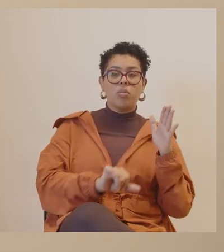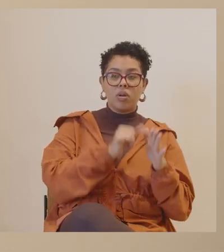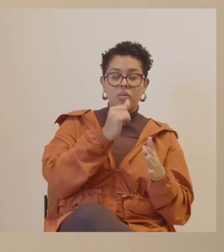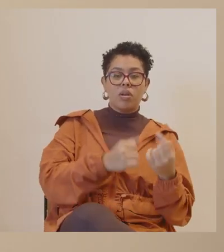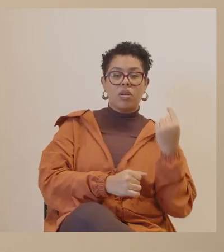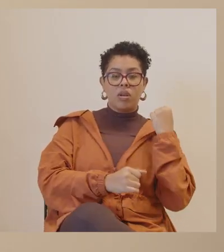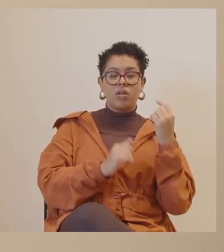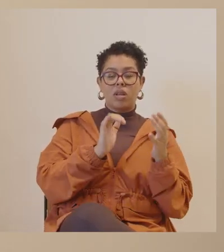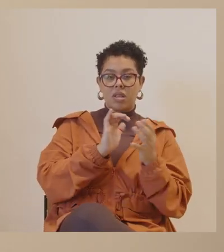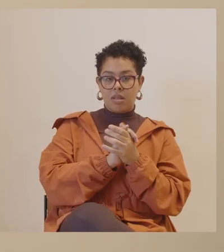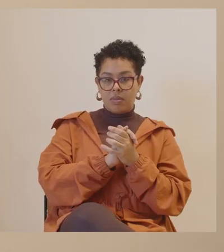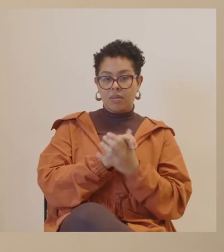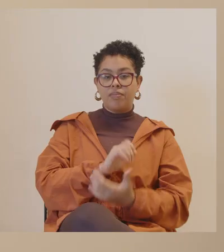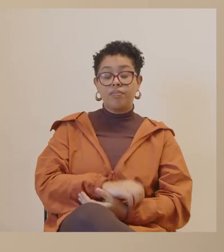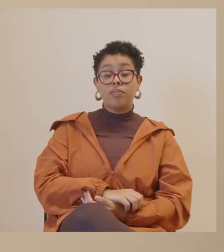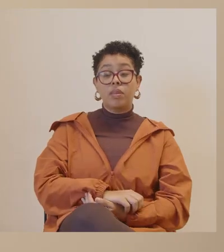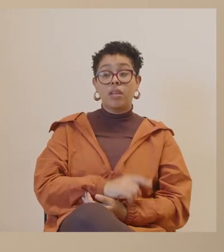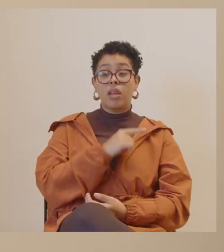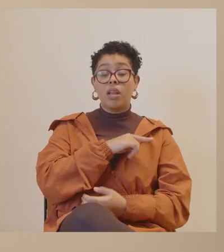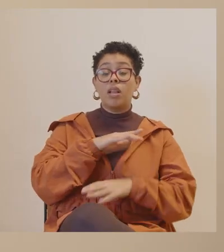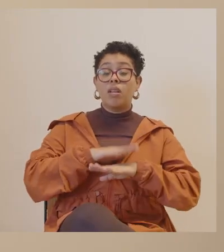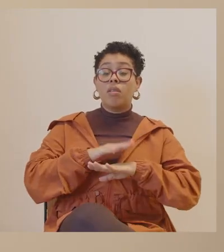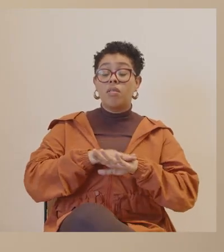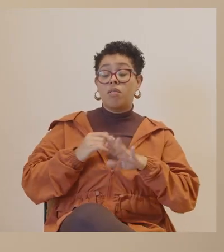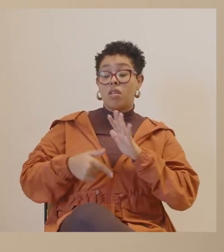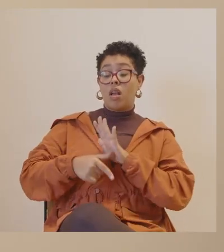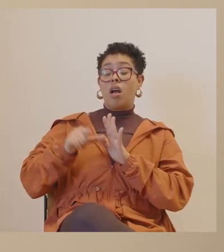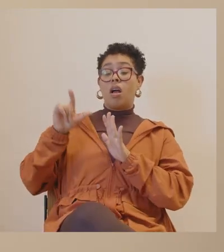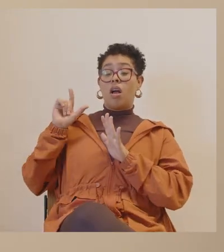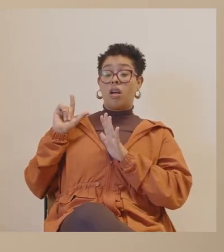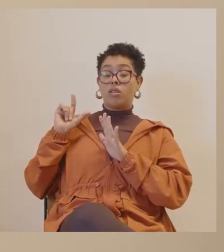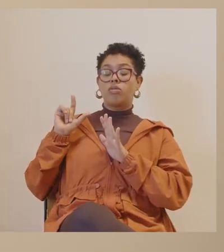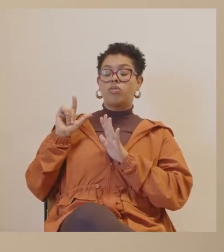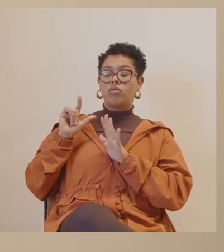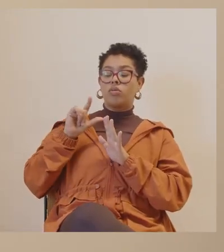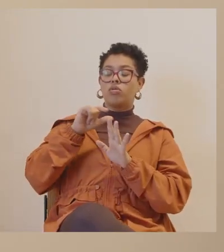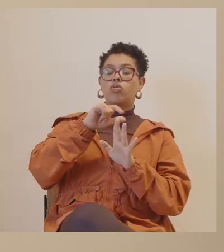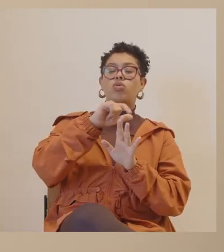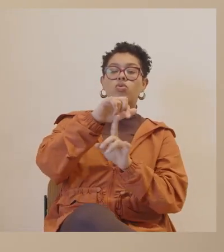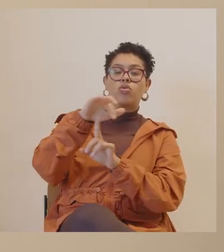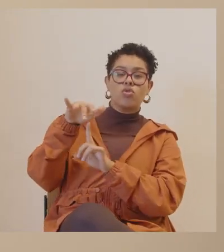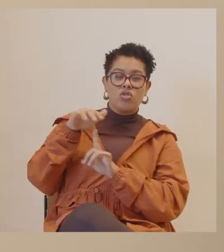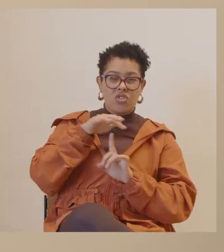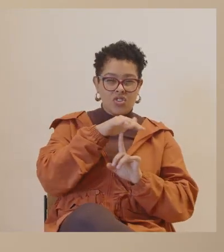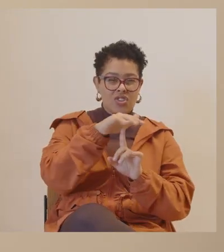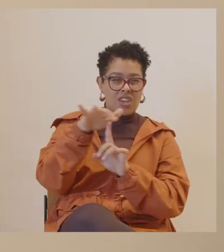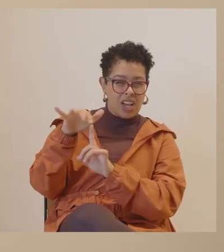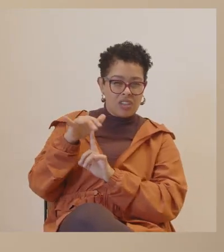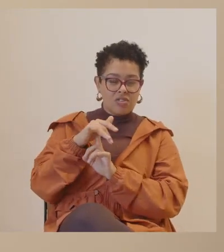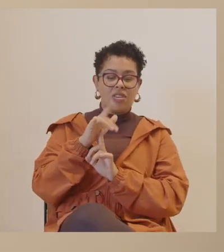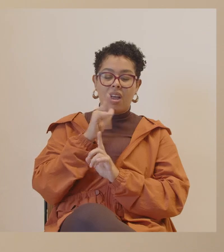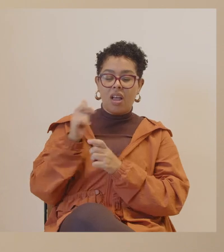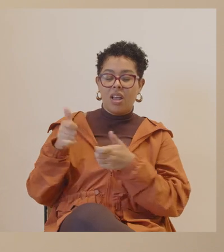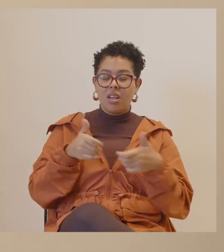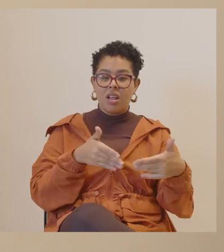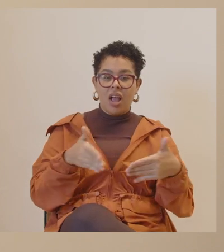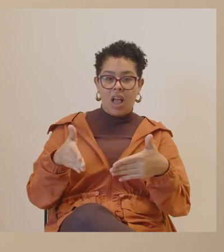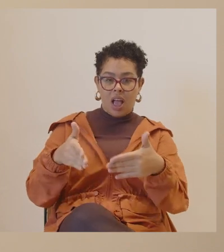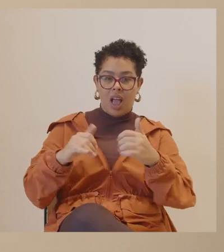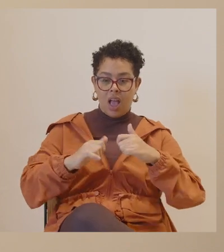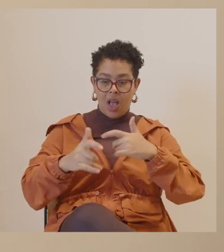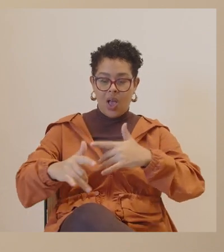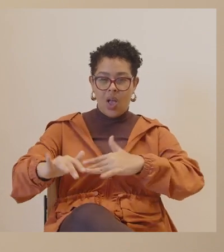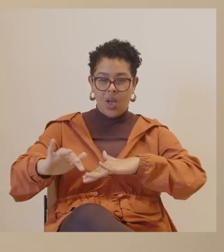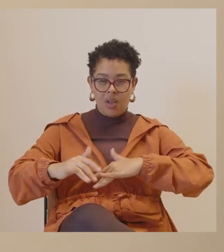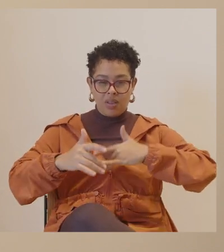portanto, a Canoa sobre o Ept é realizada um pouco antes da construção do Jardim d'Água, mas ela é inspirada, digamos